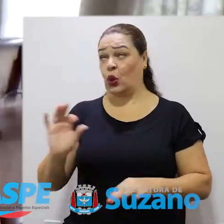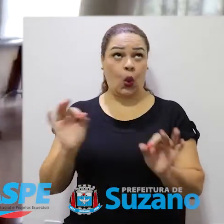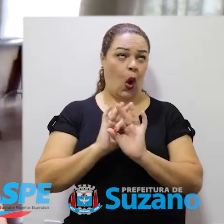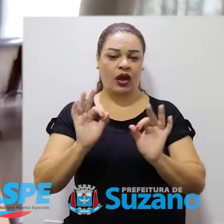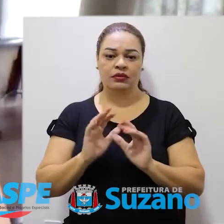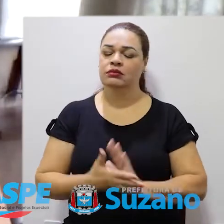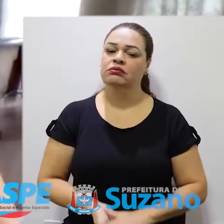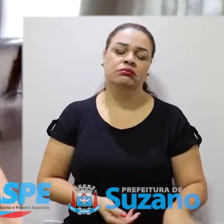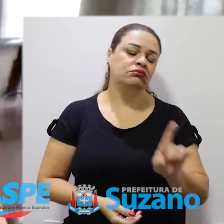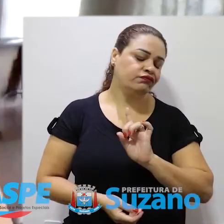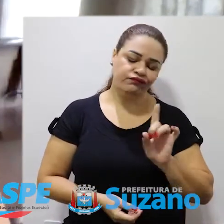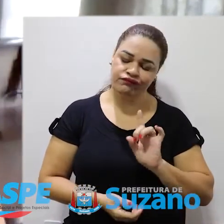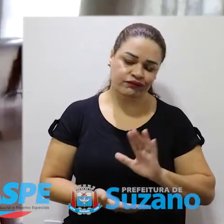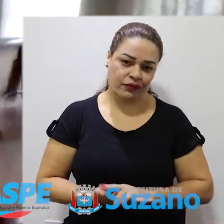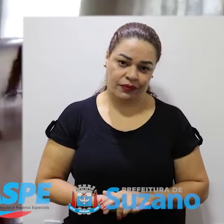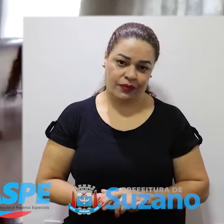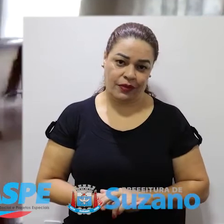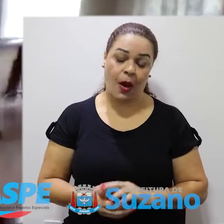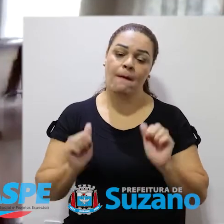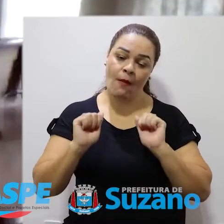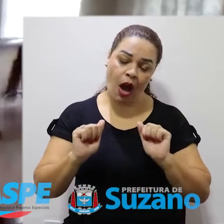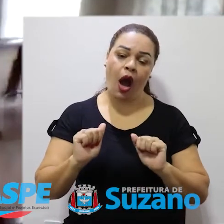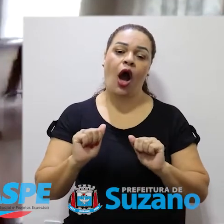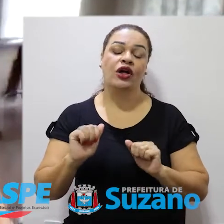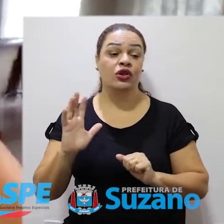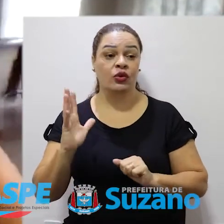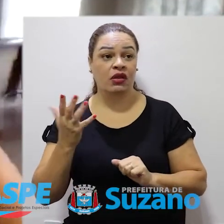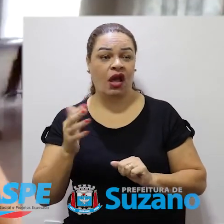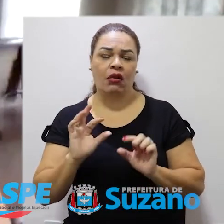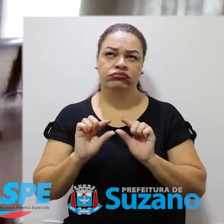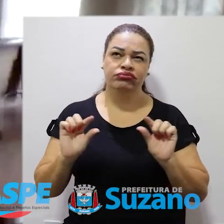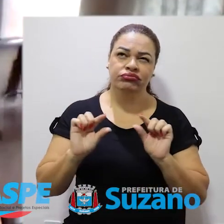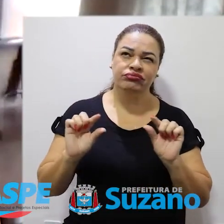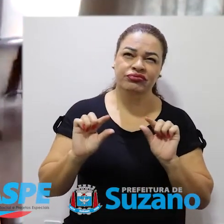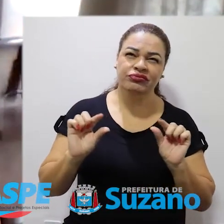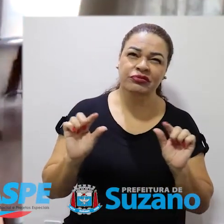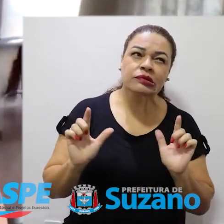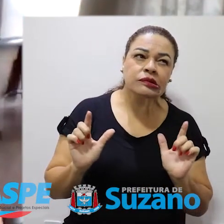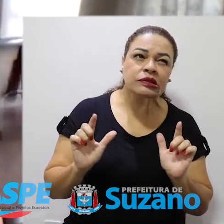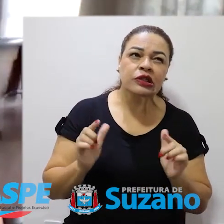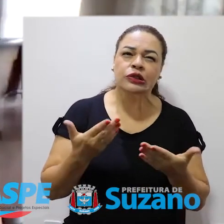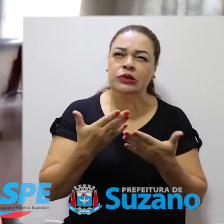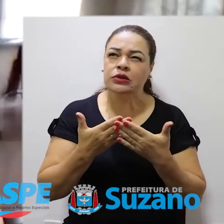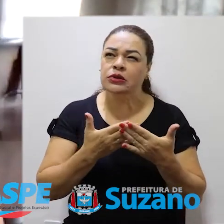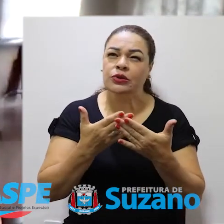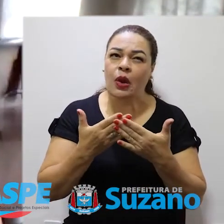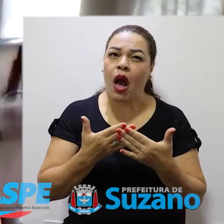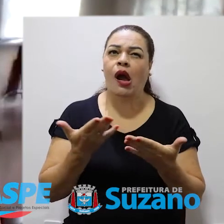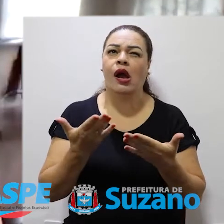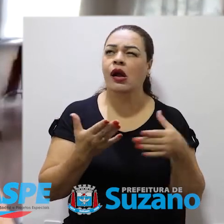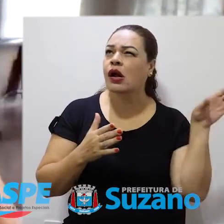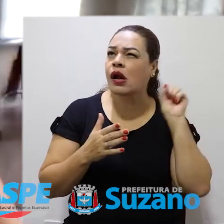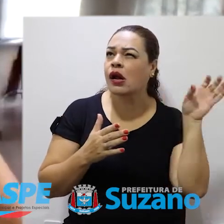ele já tem, de repente, uma estrutura dessas primeiras frases em língua de sinais muito bem definidas, e no momento que ele vai